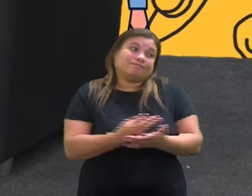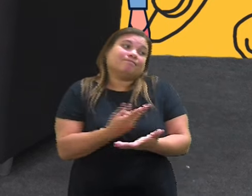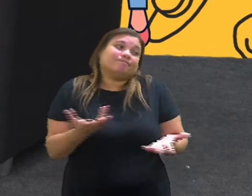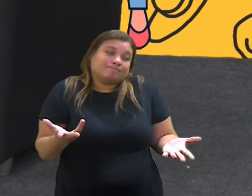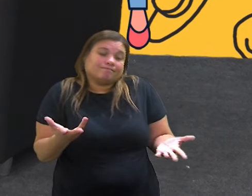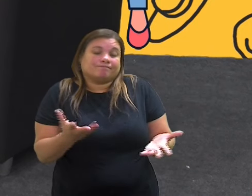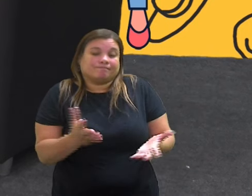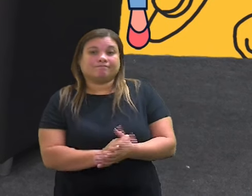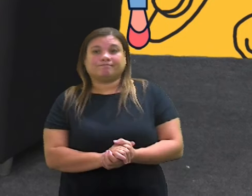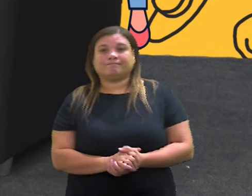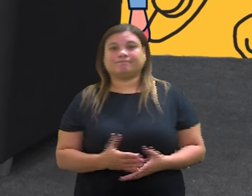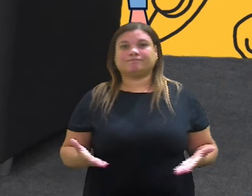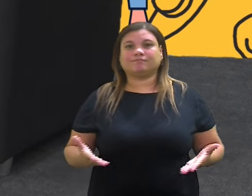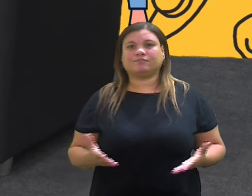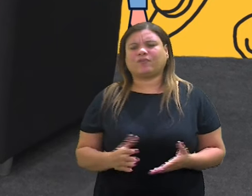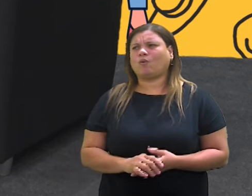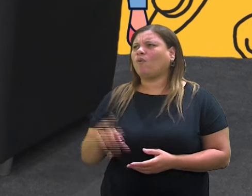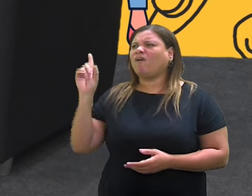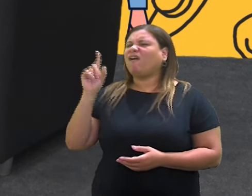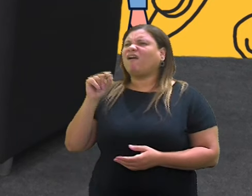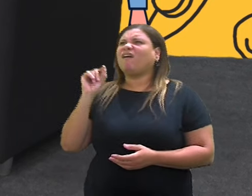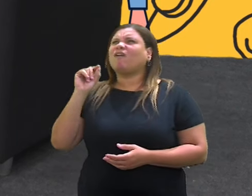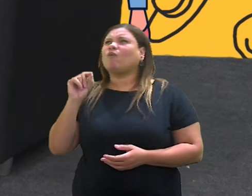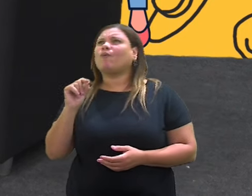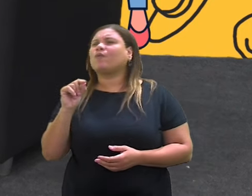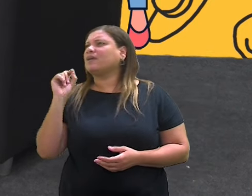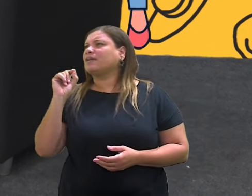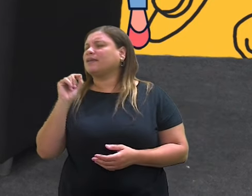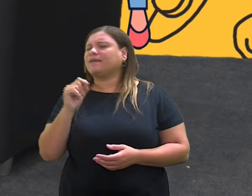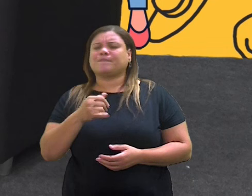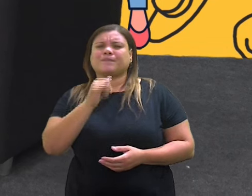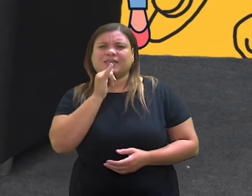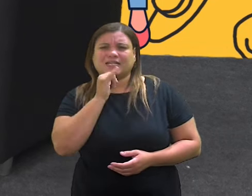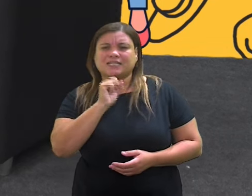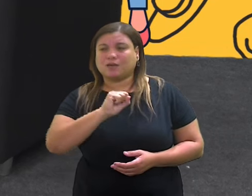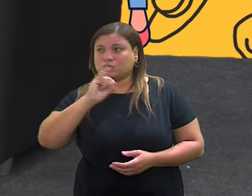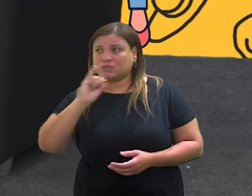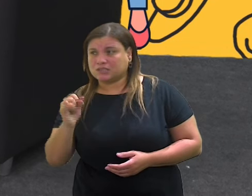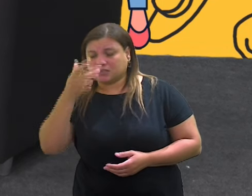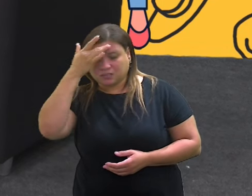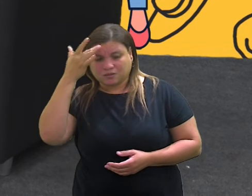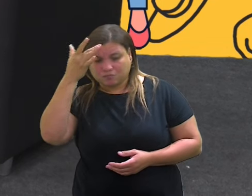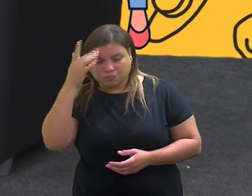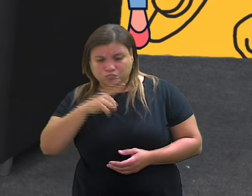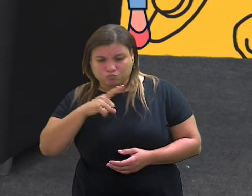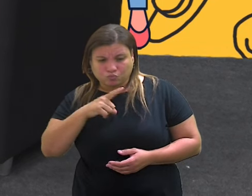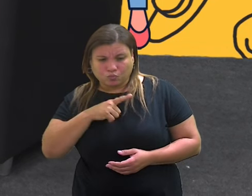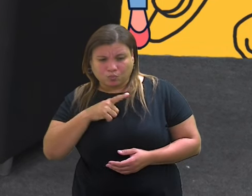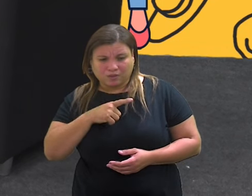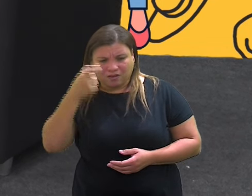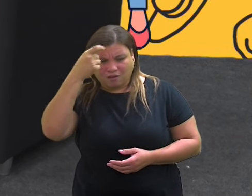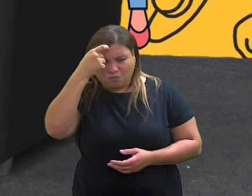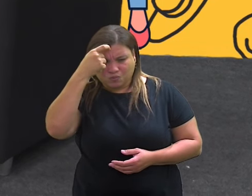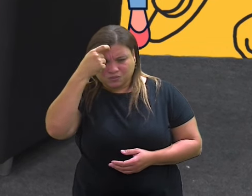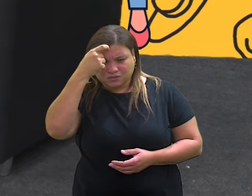O que seria guarda responsável? A guarda responsável nada mais é do que a pessoa ter a consciência do que ela